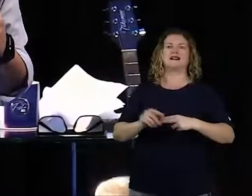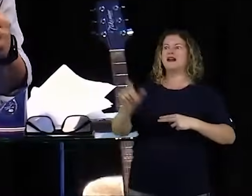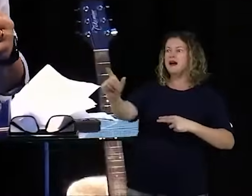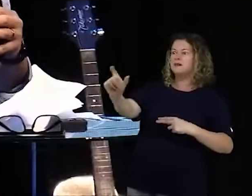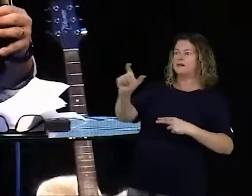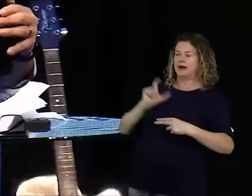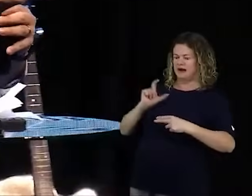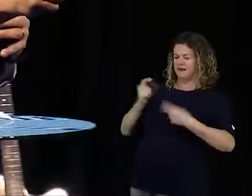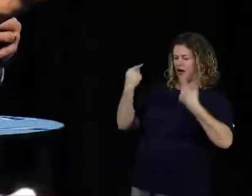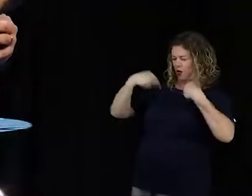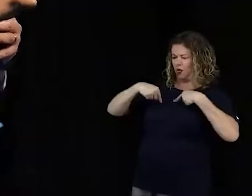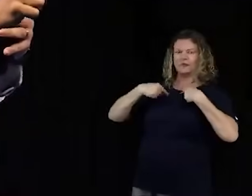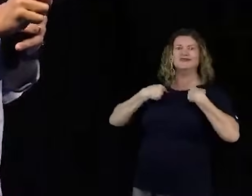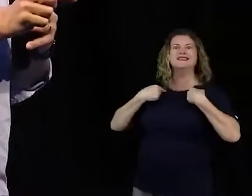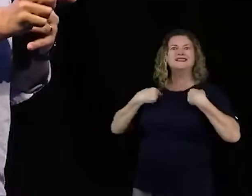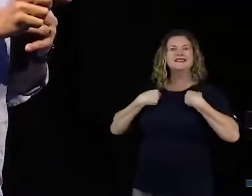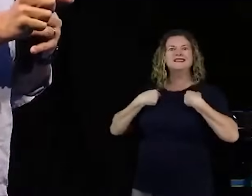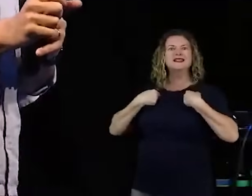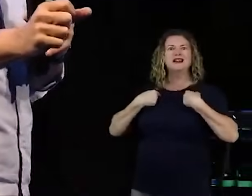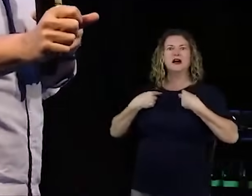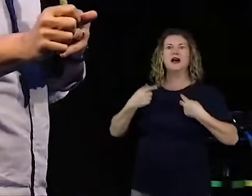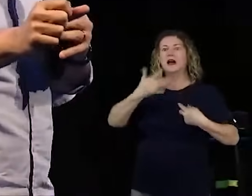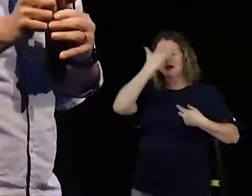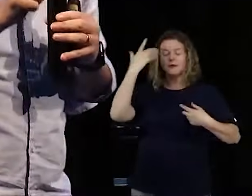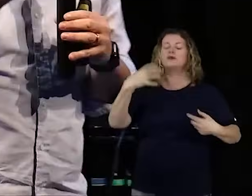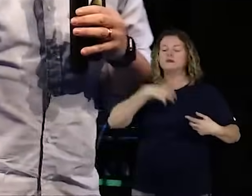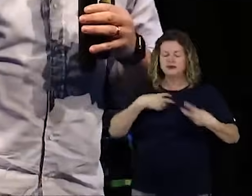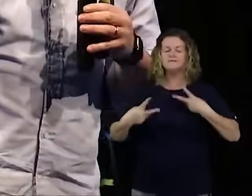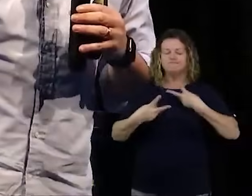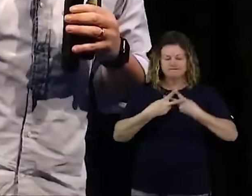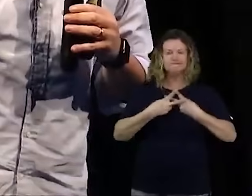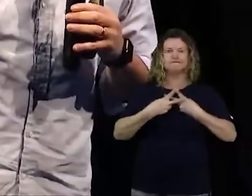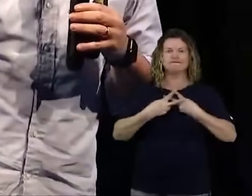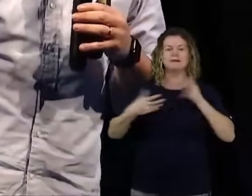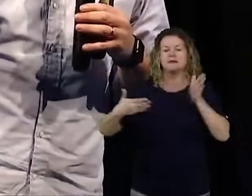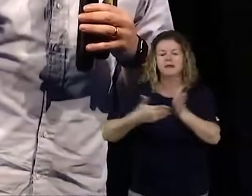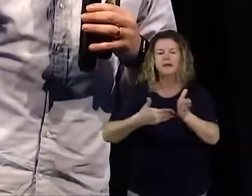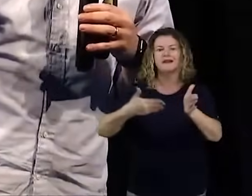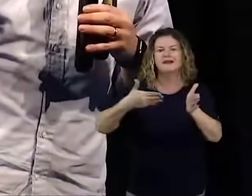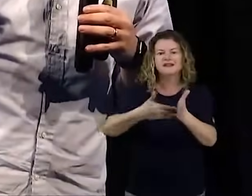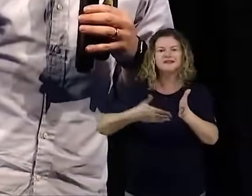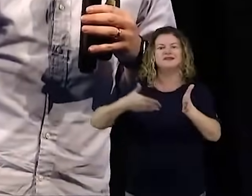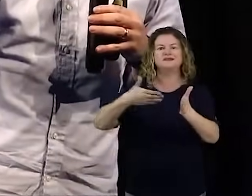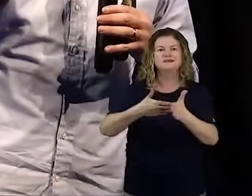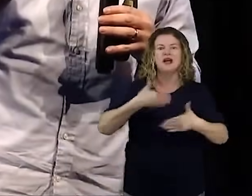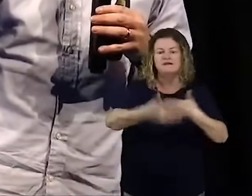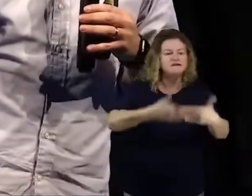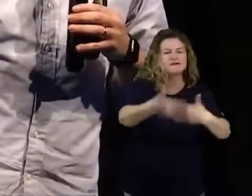maldita Josué Capítulo 6 verso